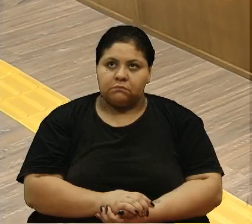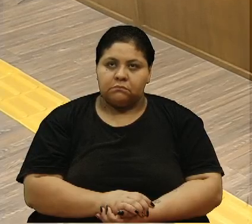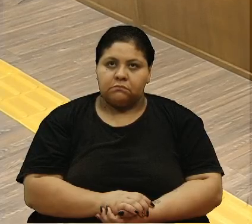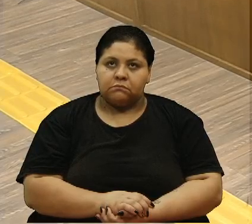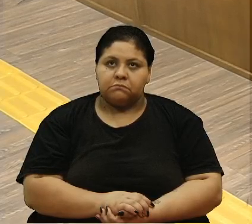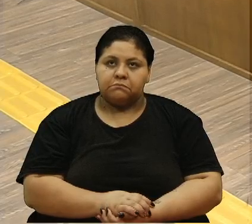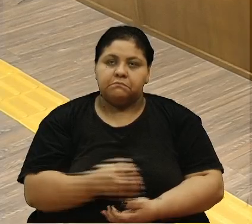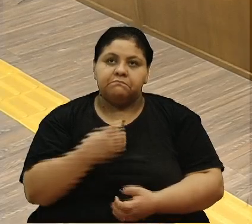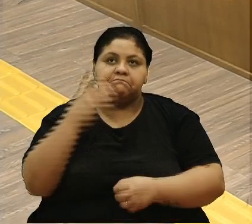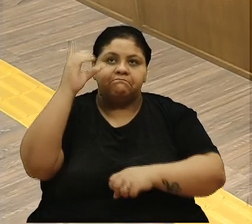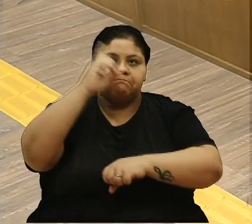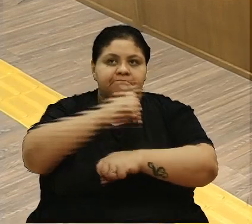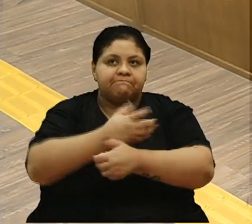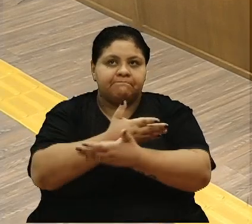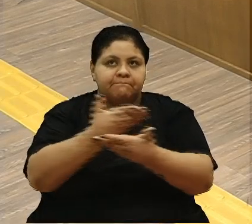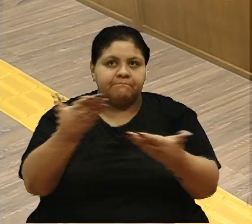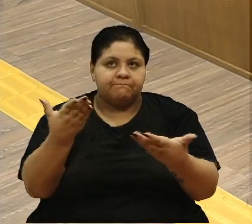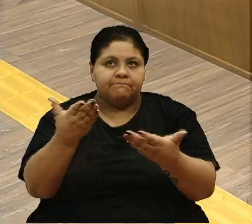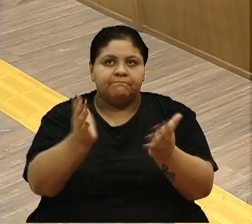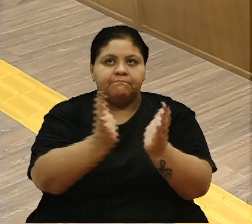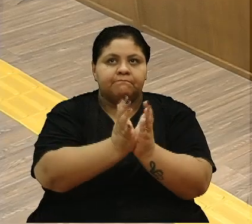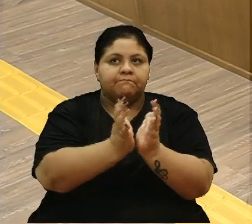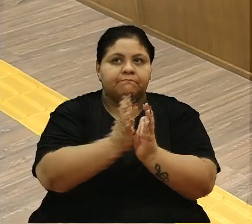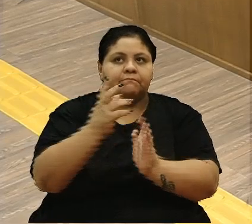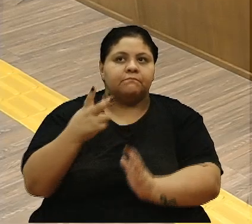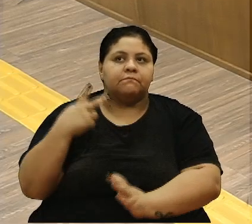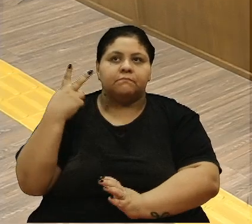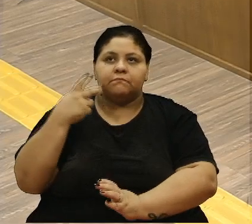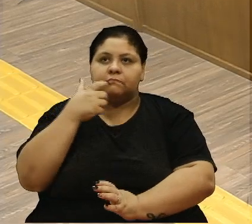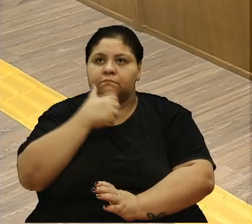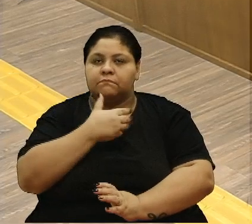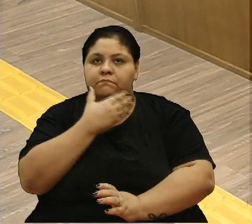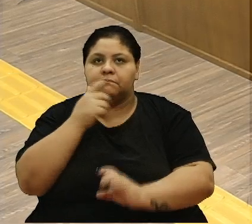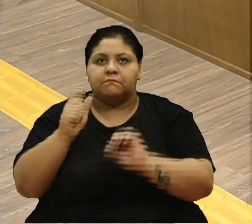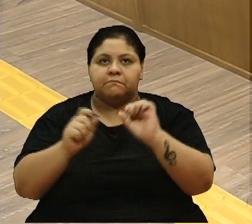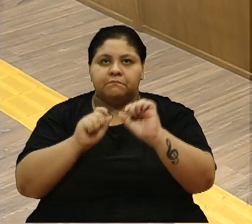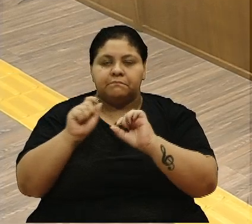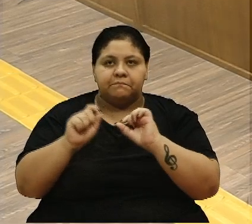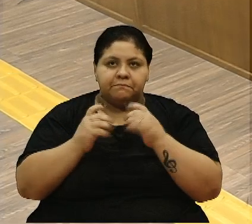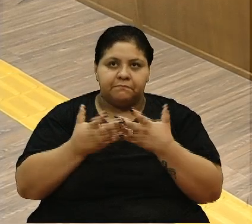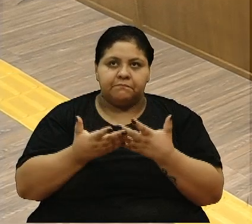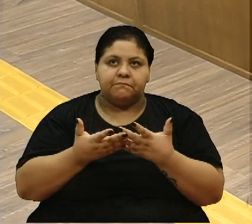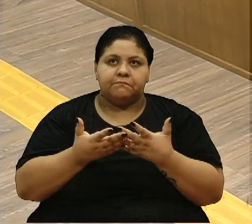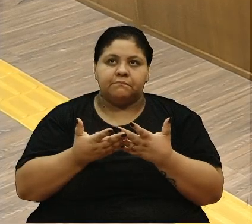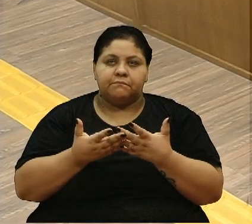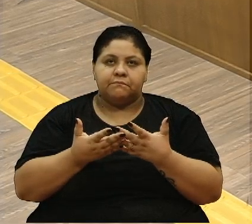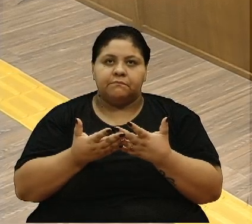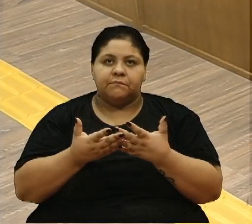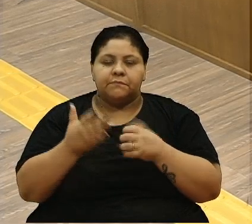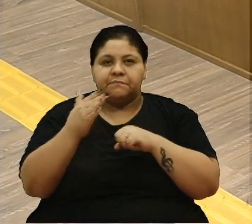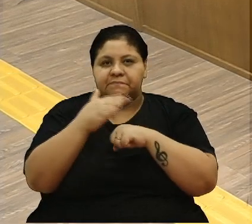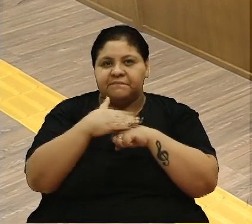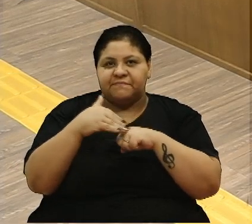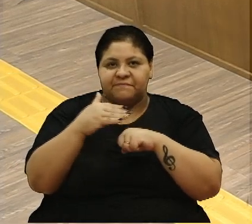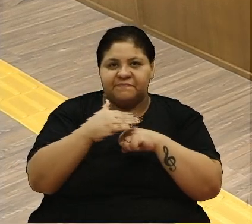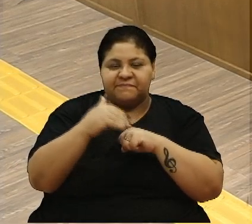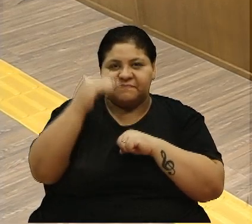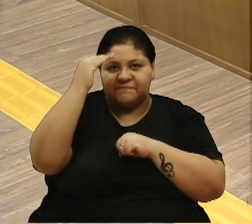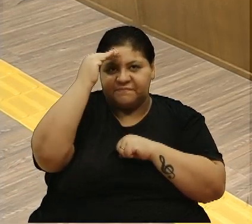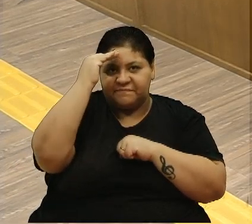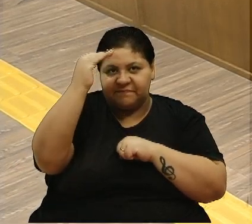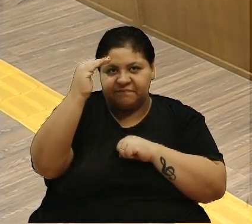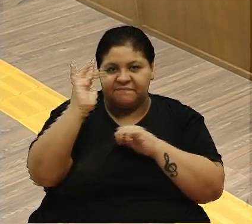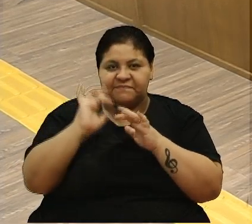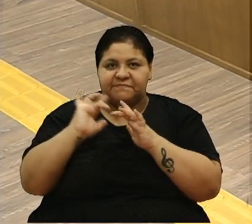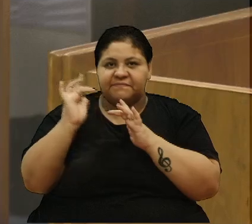Bom, muito bom dia, colegas vereadores, quem nos acompanha gentilmente, respeitosamente pelas